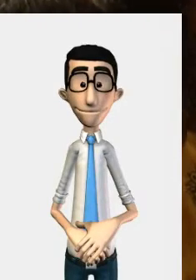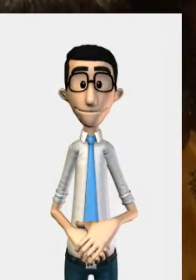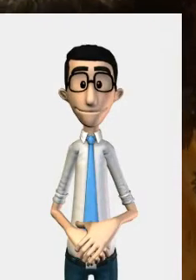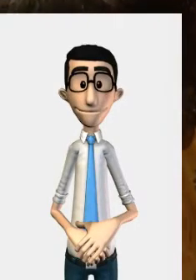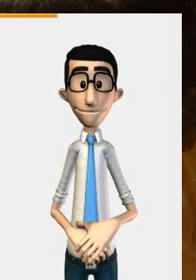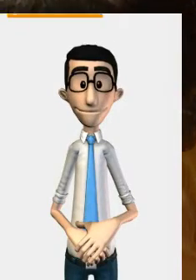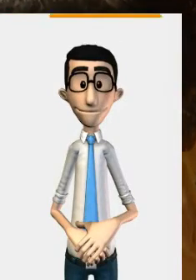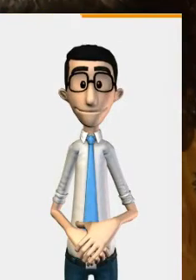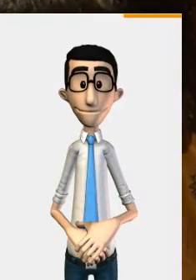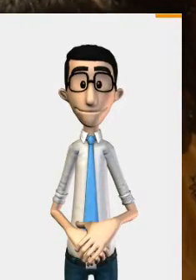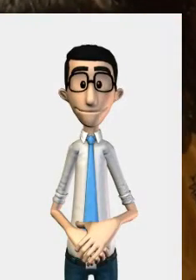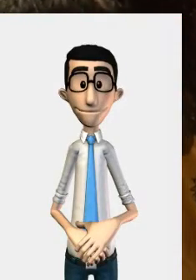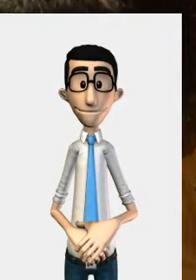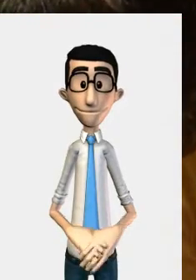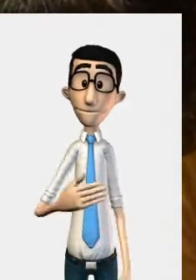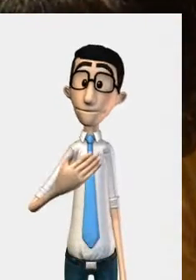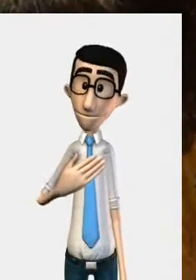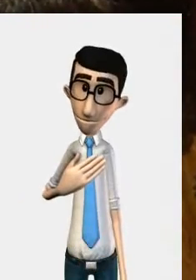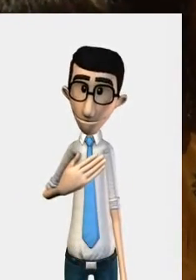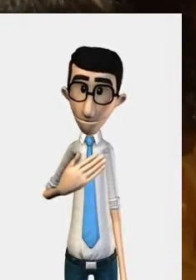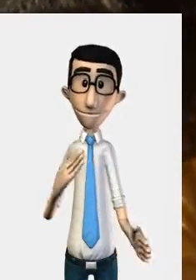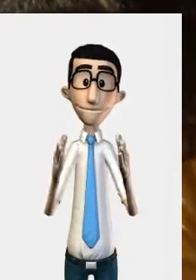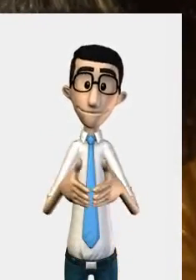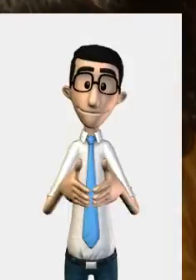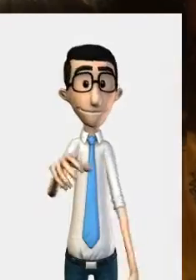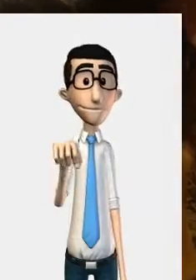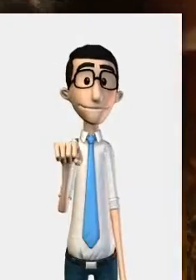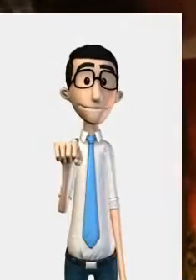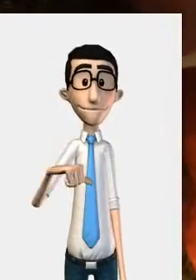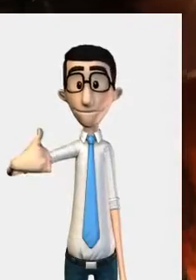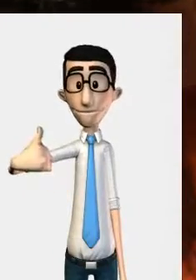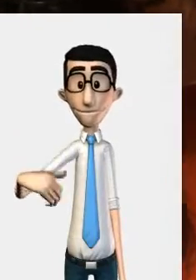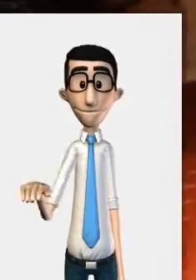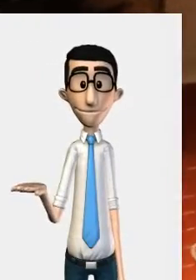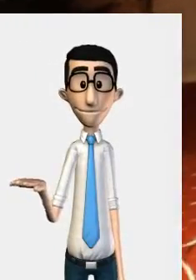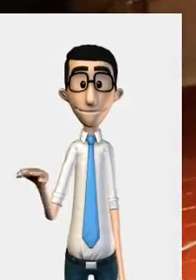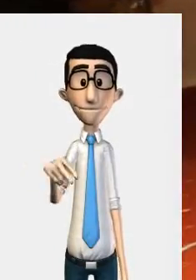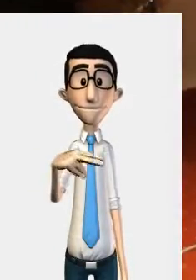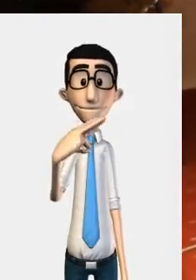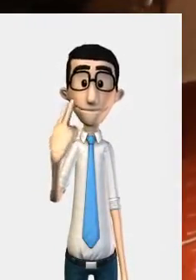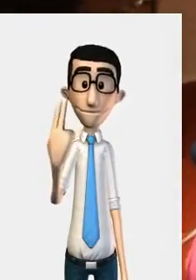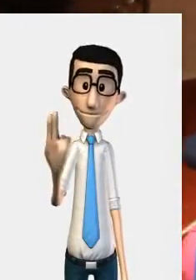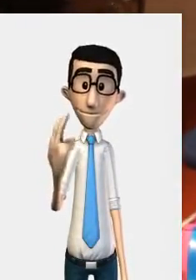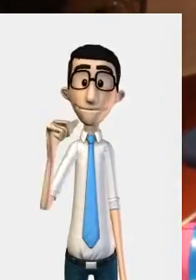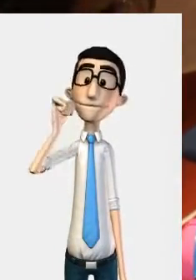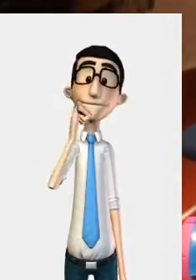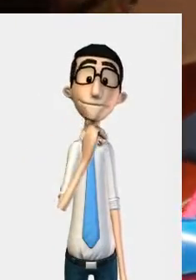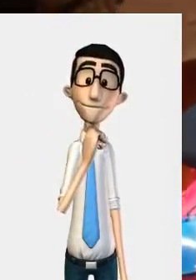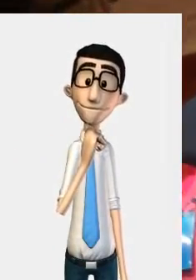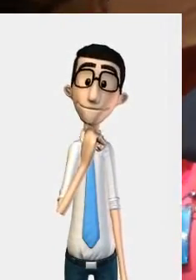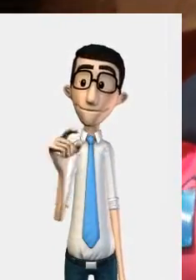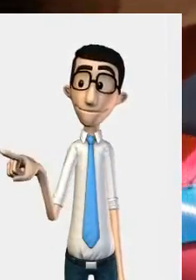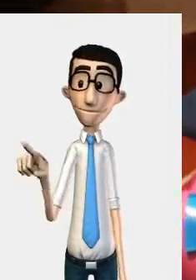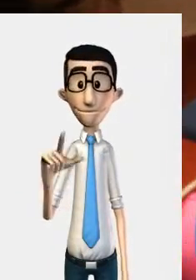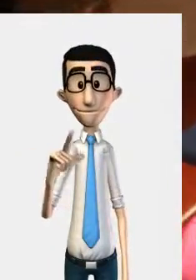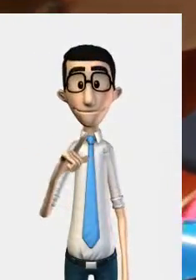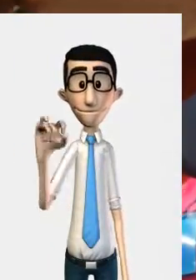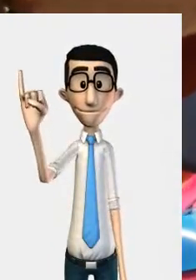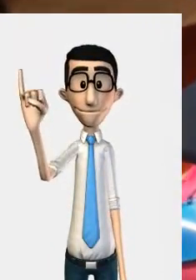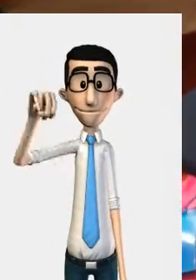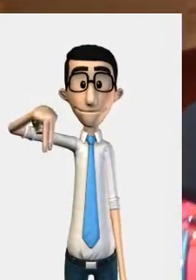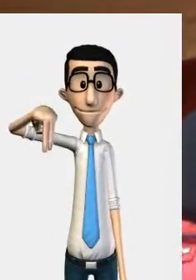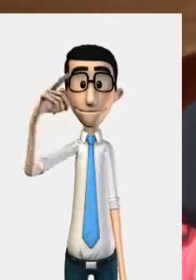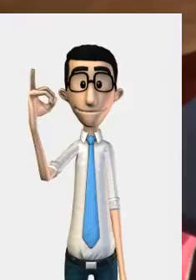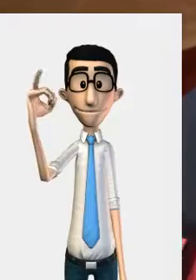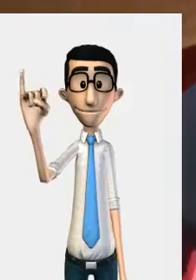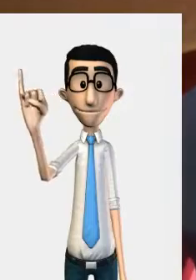sempre duvidar também. Assim, eu sempre falo para as pessoas, vocês não precisam acreditar no que eu tô falando. Busca, vai lá, busca, eu vou te